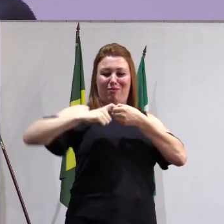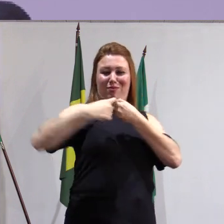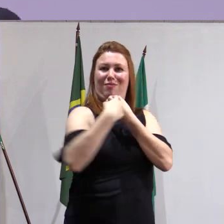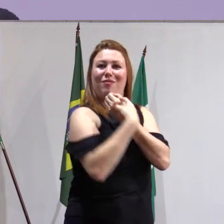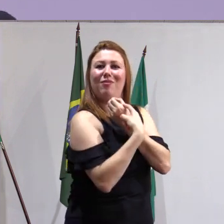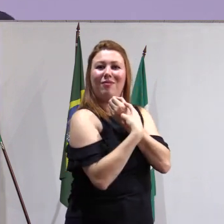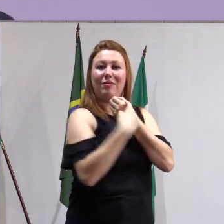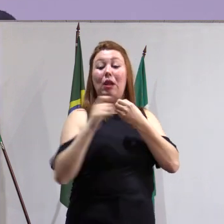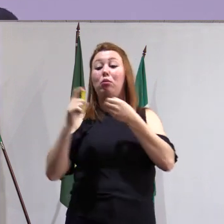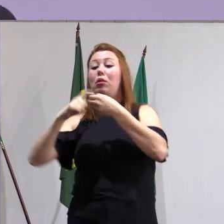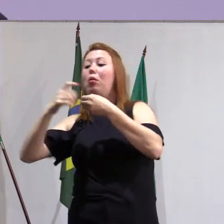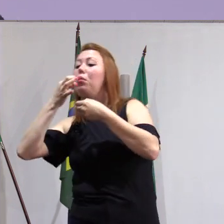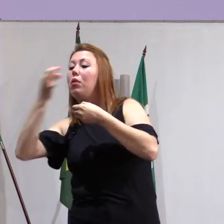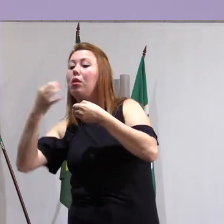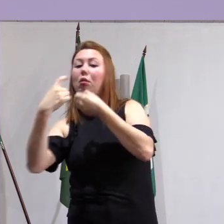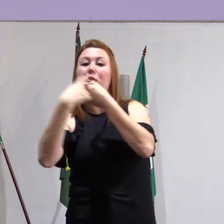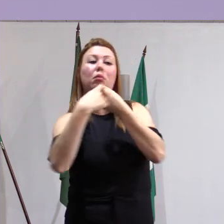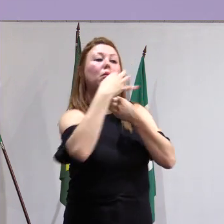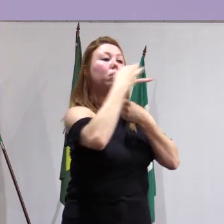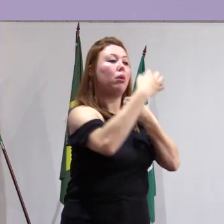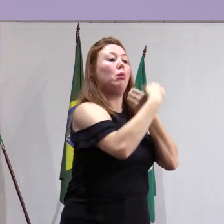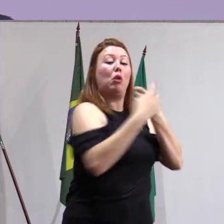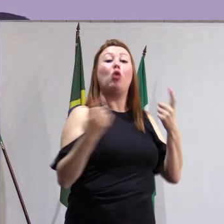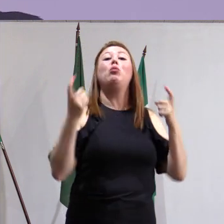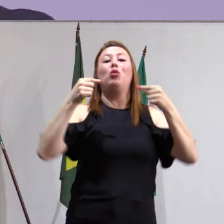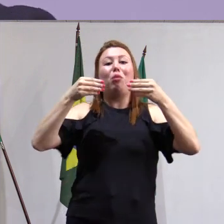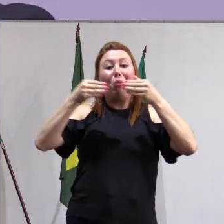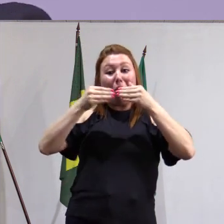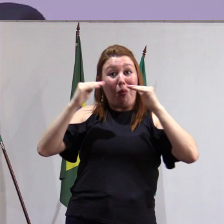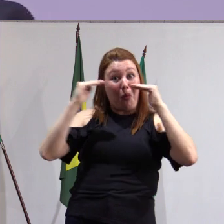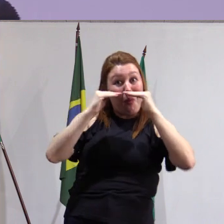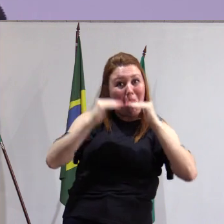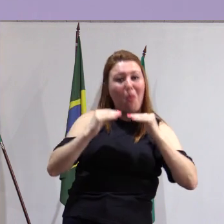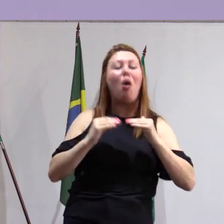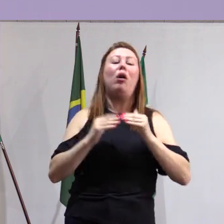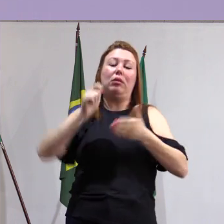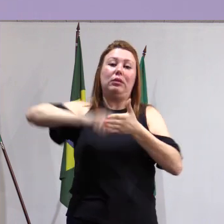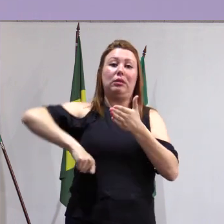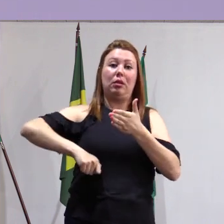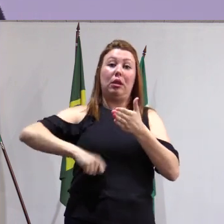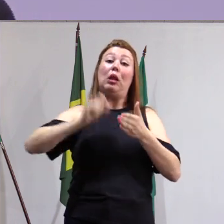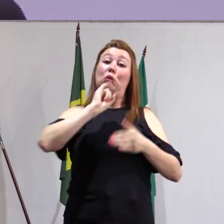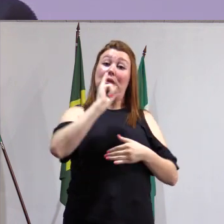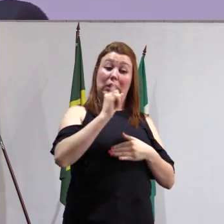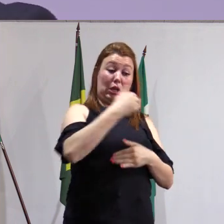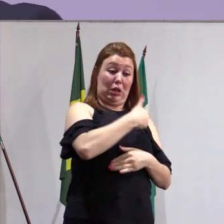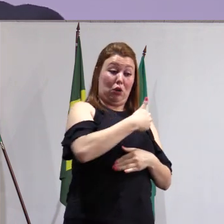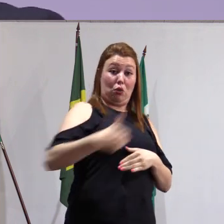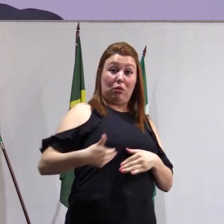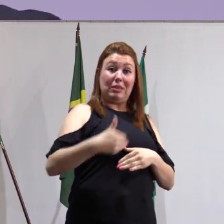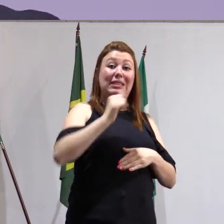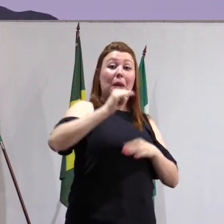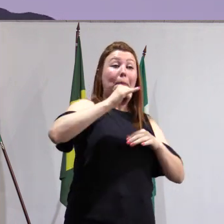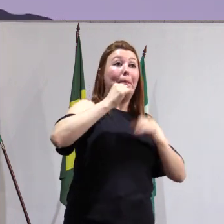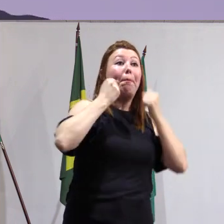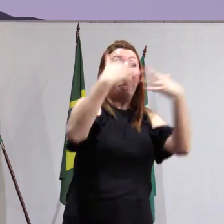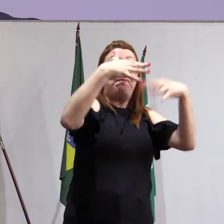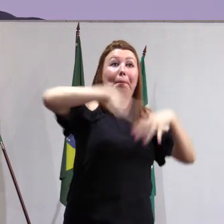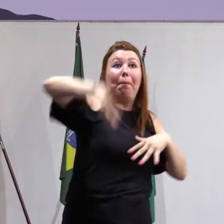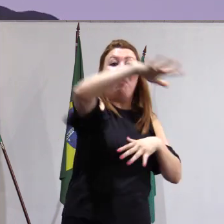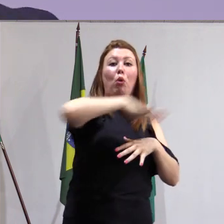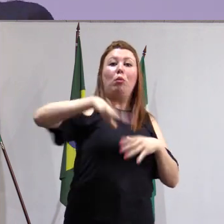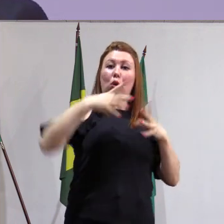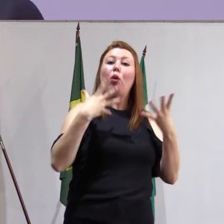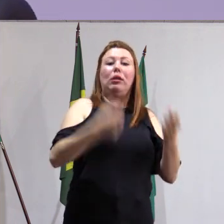tenho oposição de vontade, eu tenho a mesma vontade para um fim comum. Contratos de direito público são assim. Em regra, o que eu imaginava